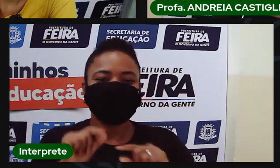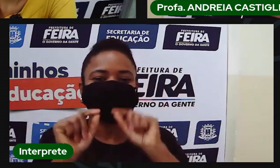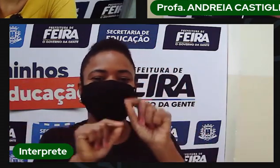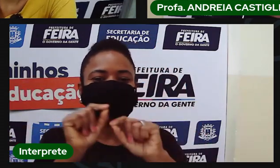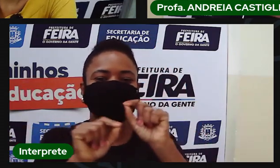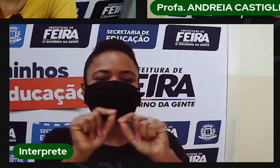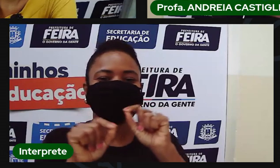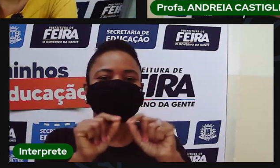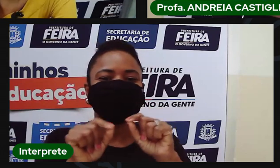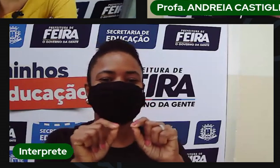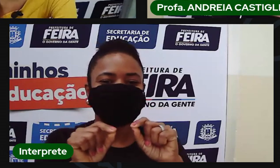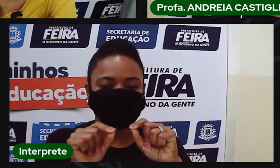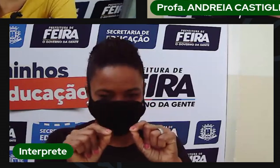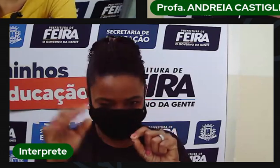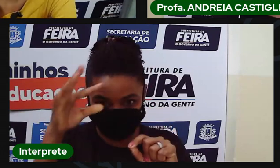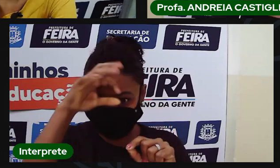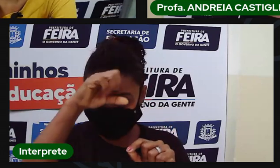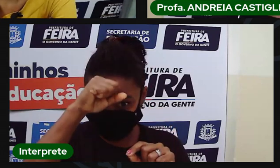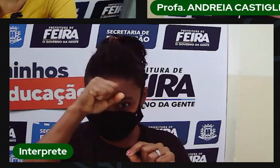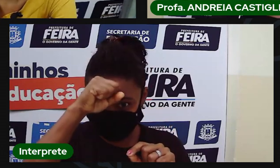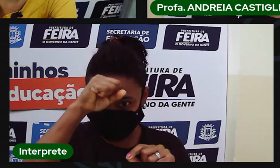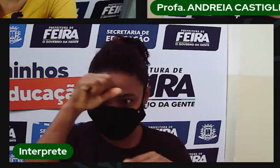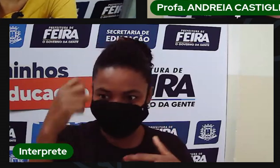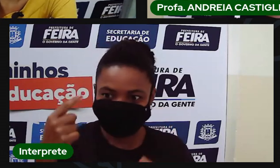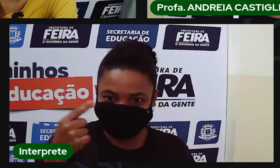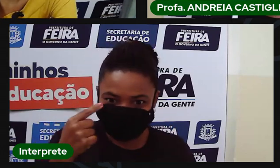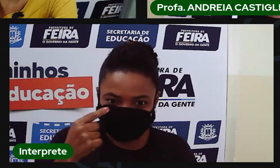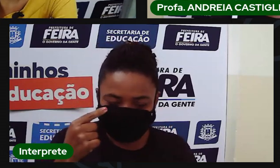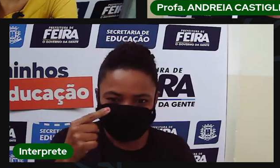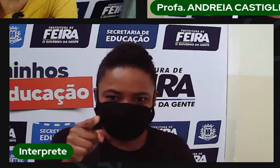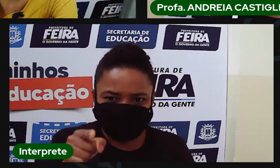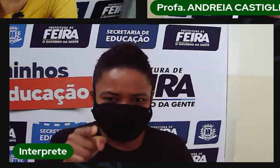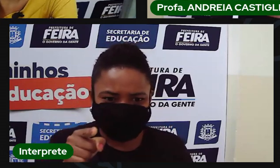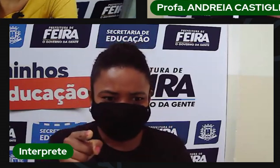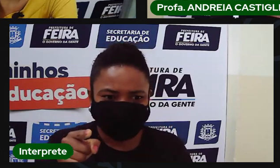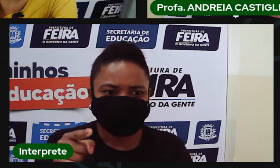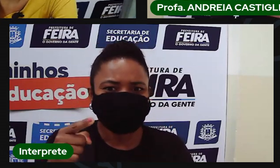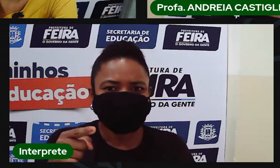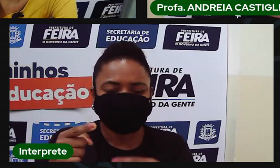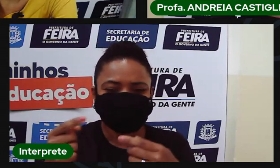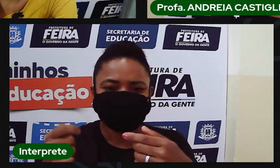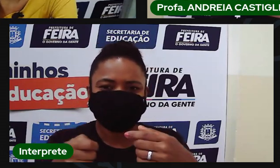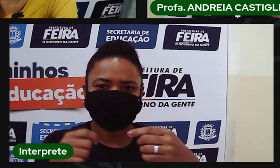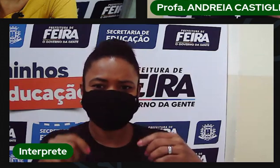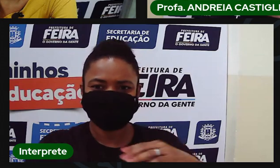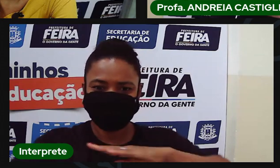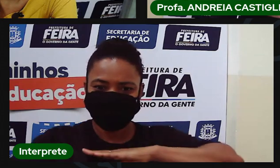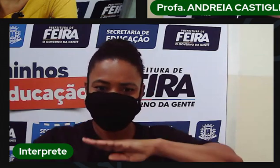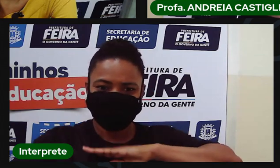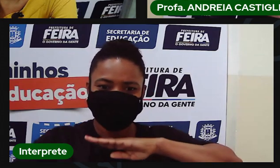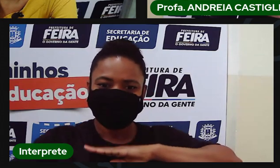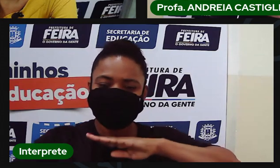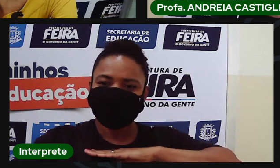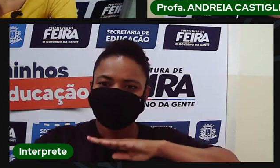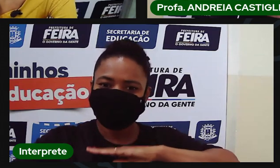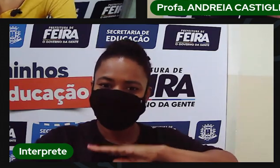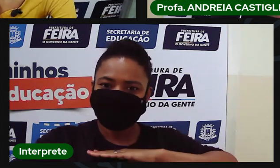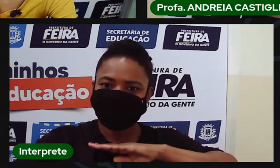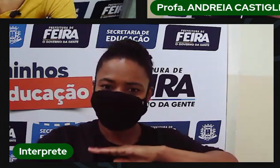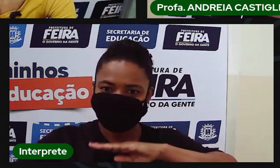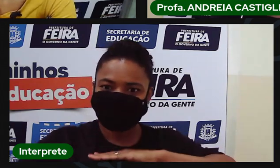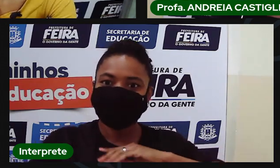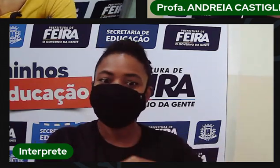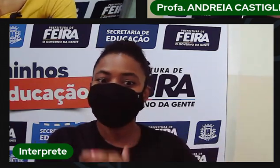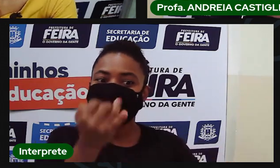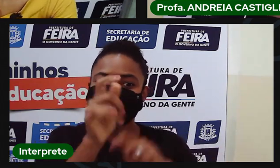Vocês estão vendo aqui no cantinho uma imagem de um corpinho E em cima o número é o número da quantidade de pessoas